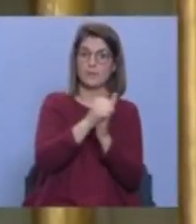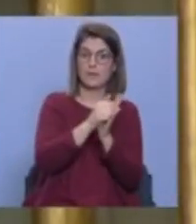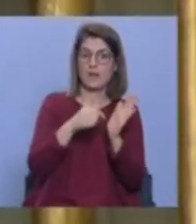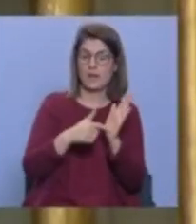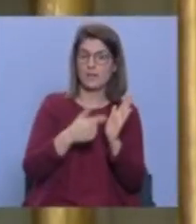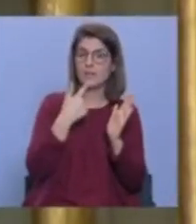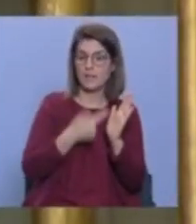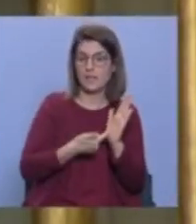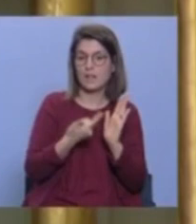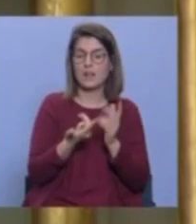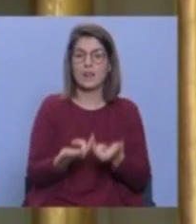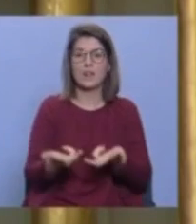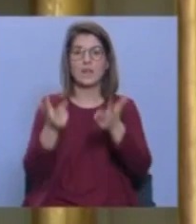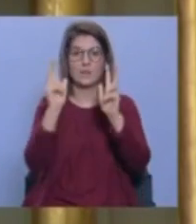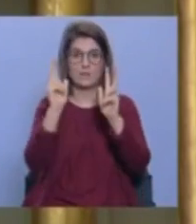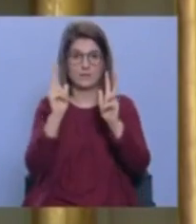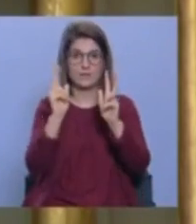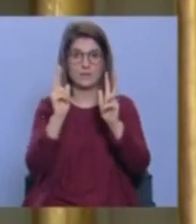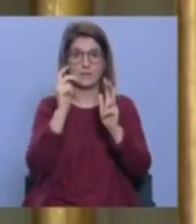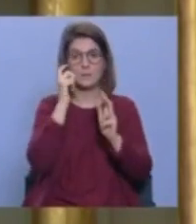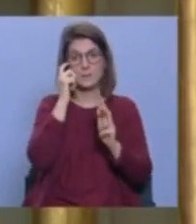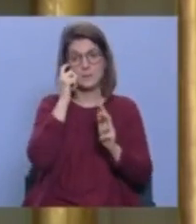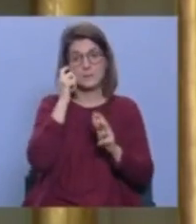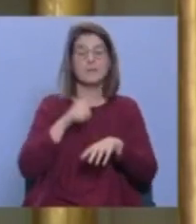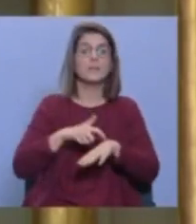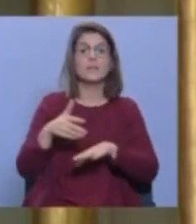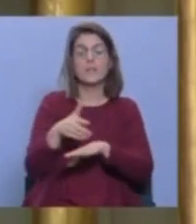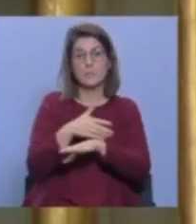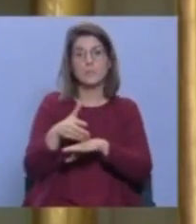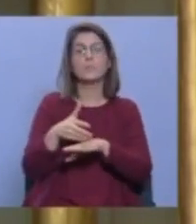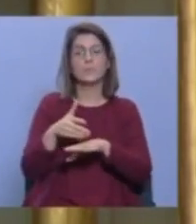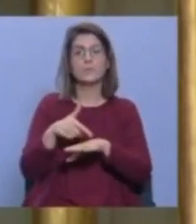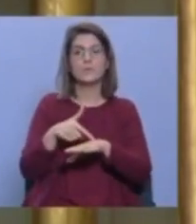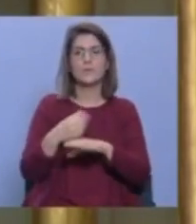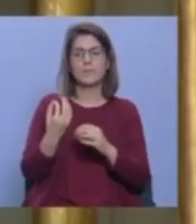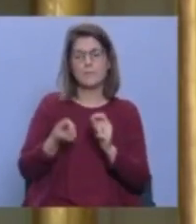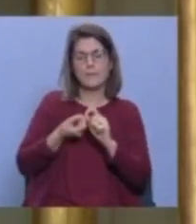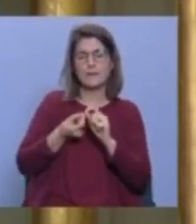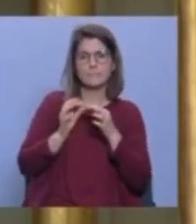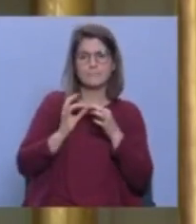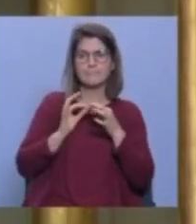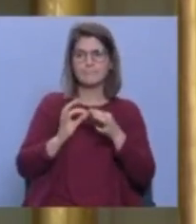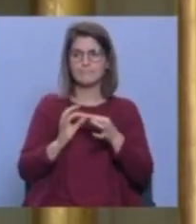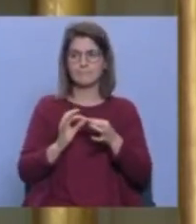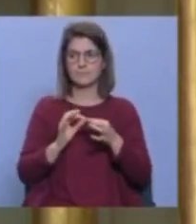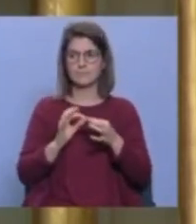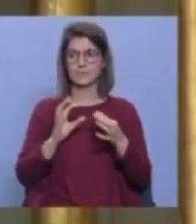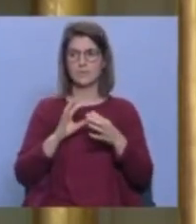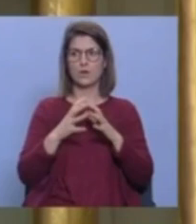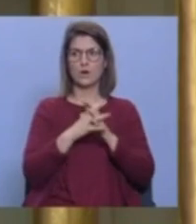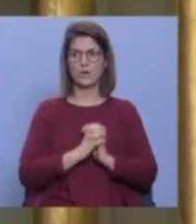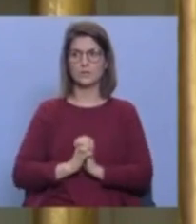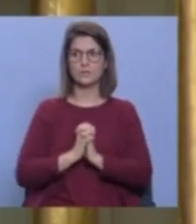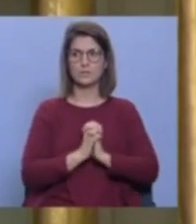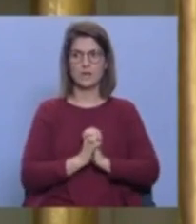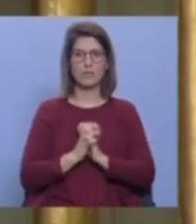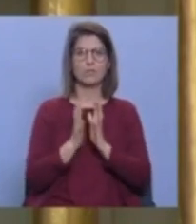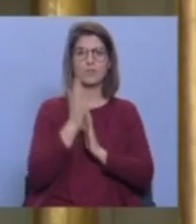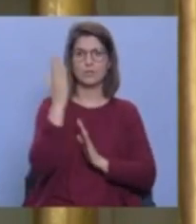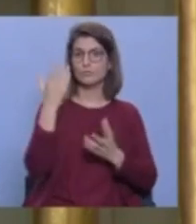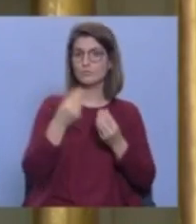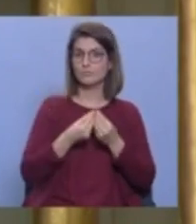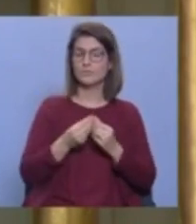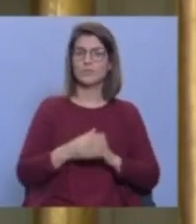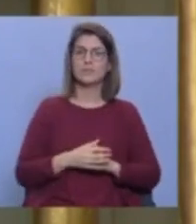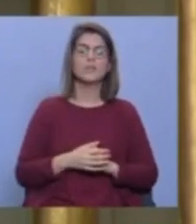livre. E portanto, também é tempo de grande proximidade e intimidade na oração com a Palavra de Deus. O Papa